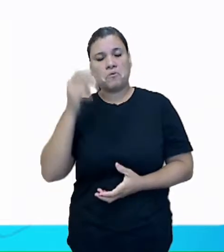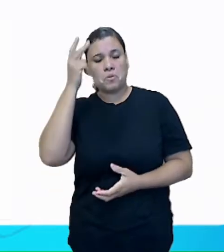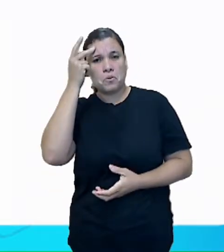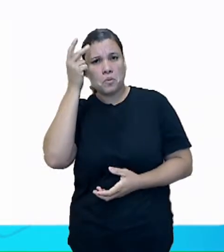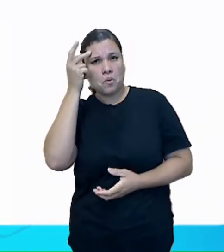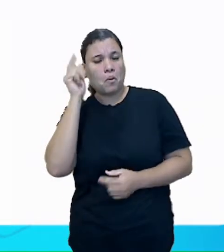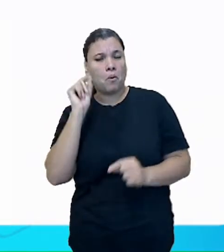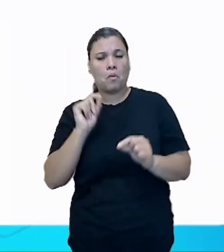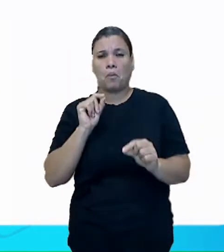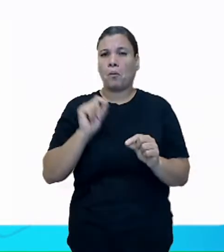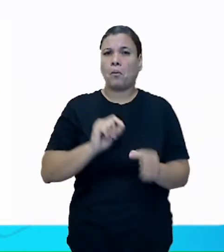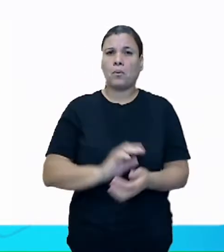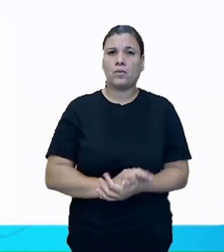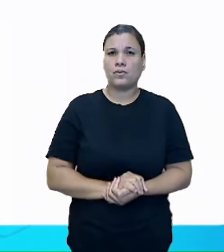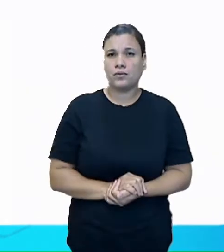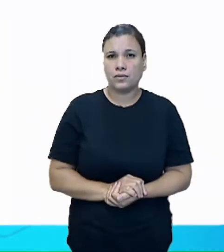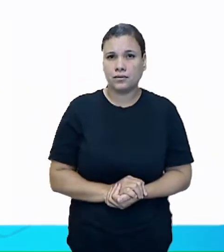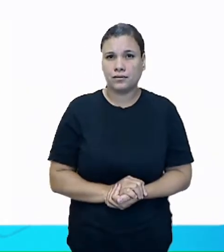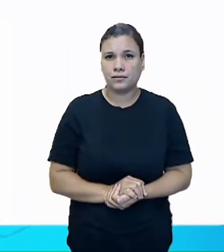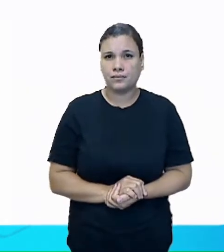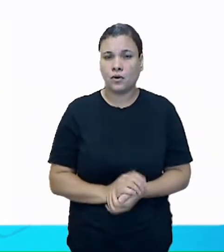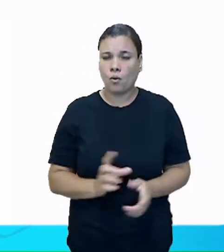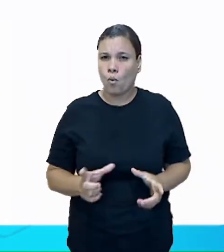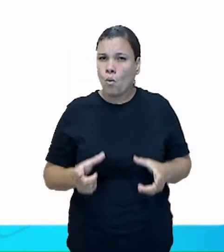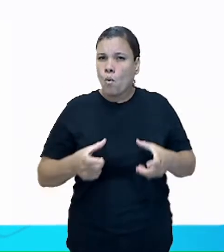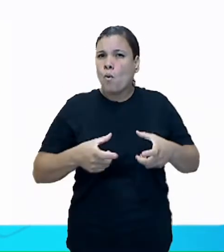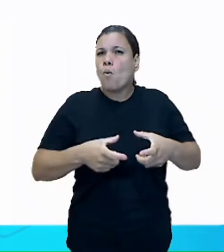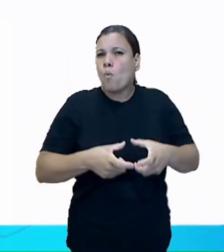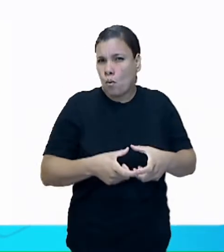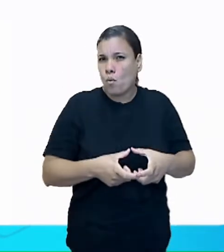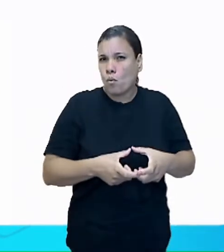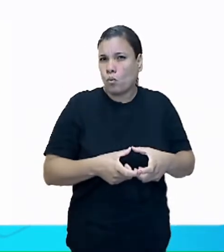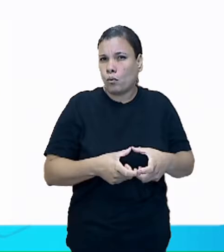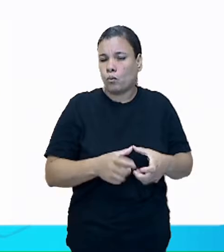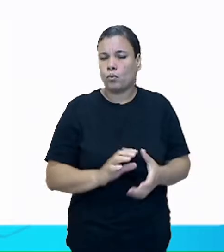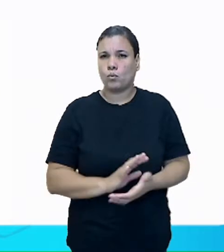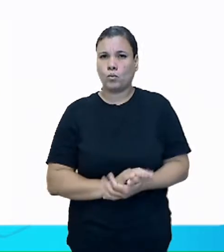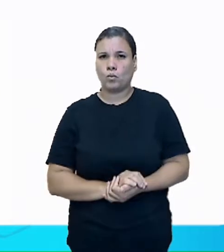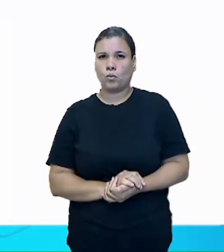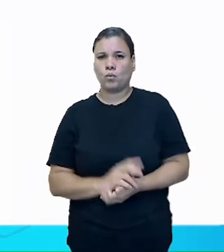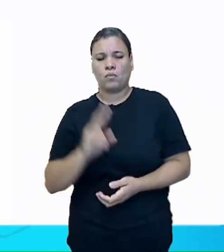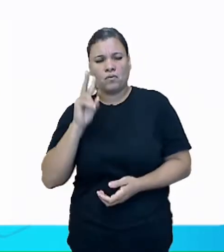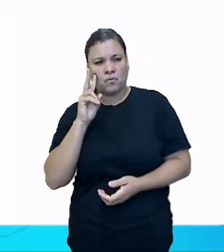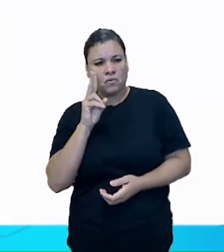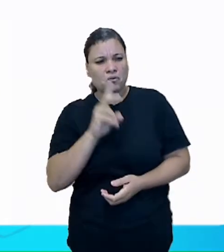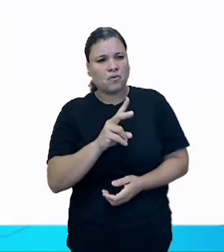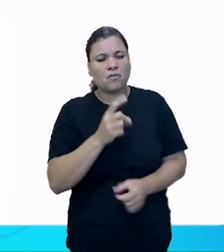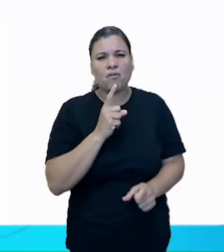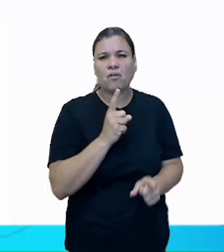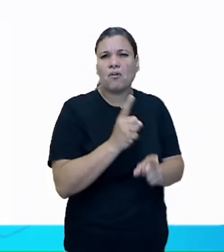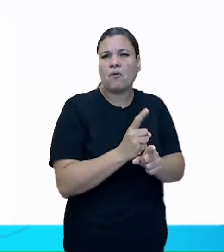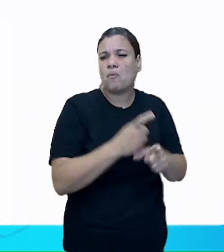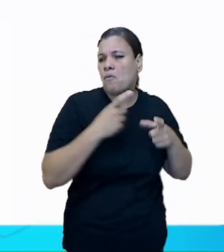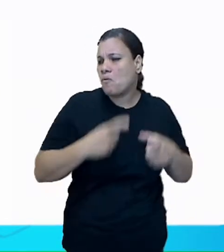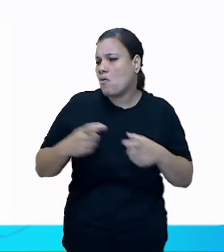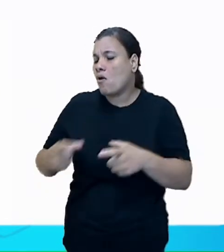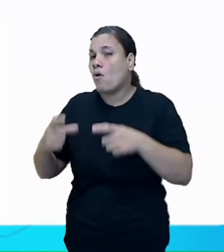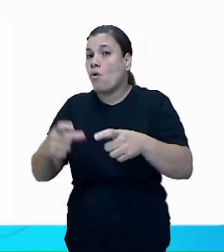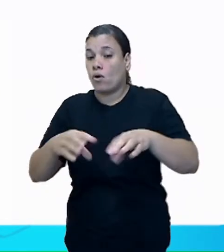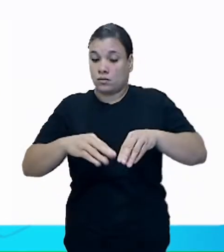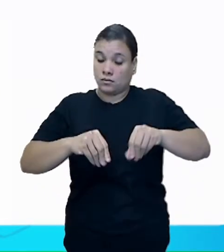estes seres, eles são observados tanto em ambiente terrestre quanto em